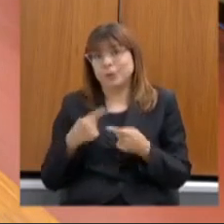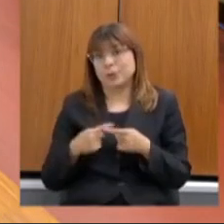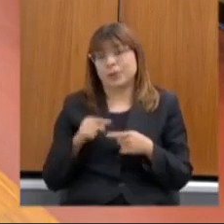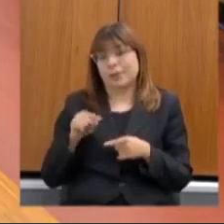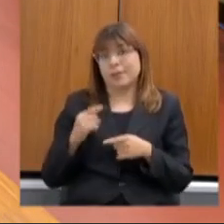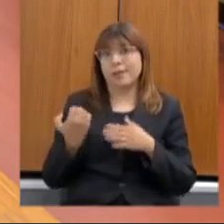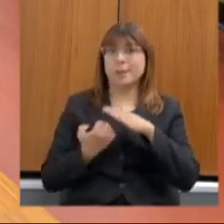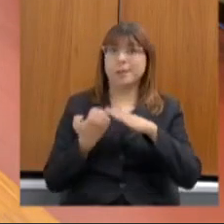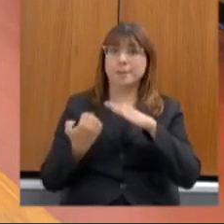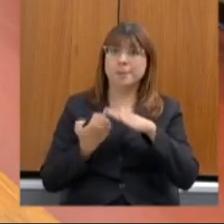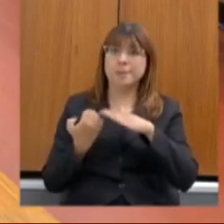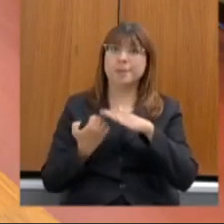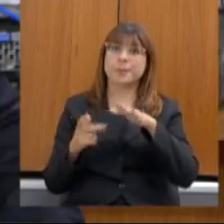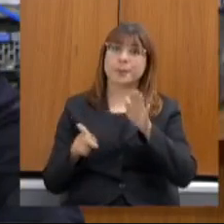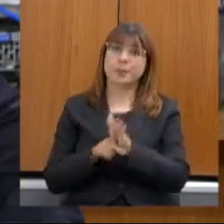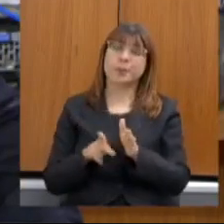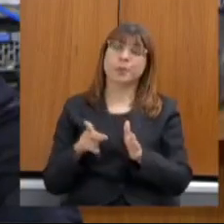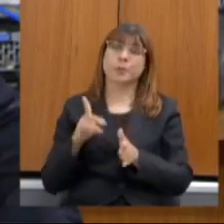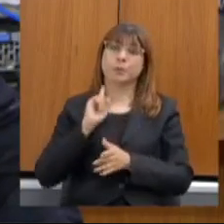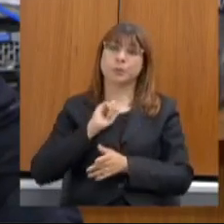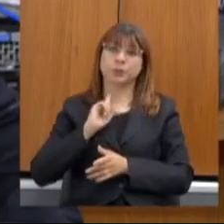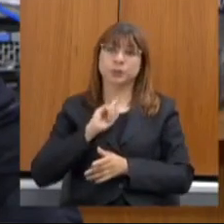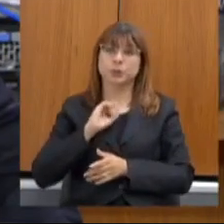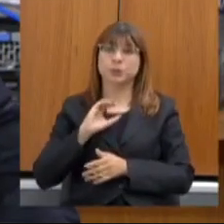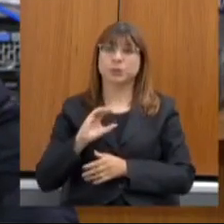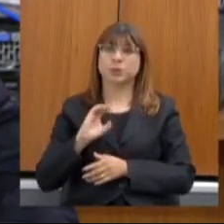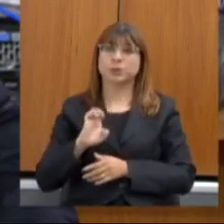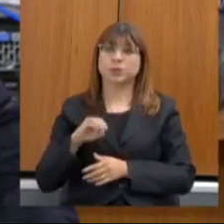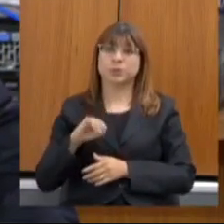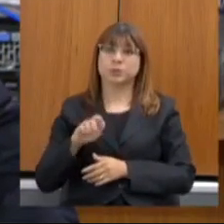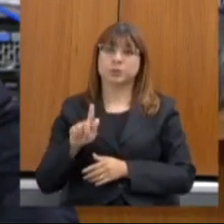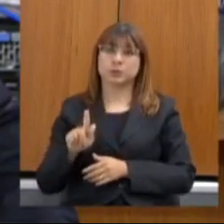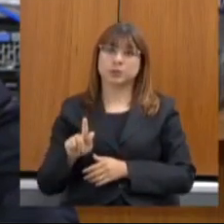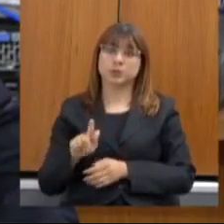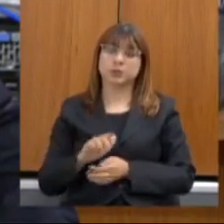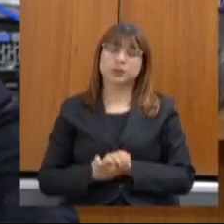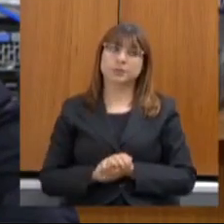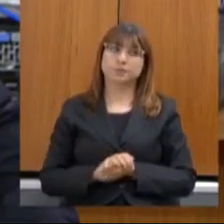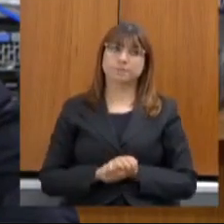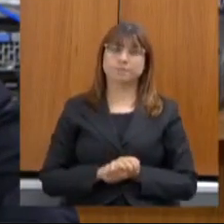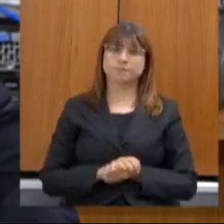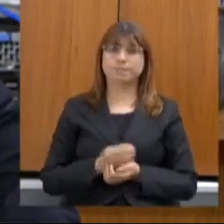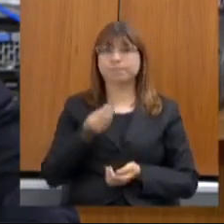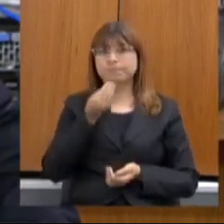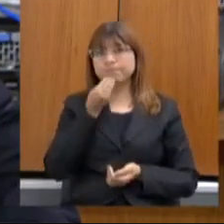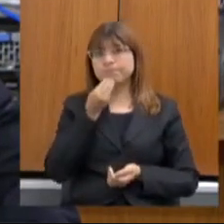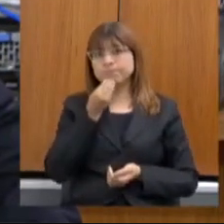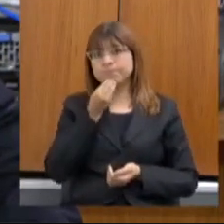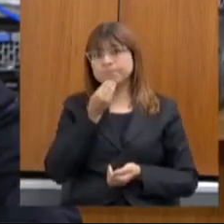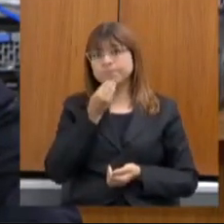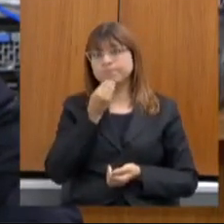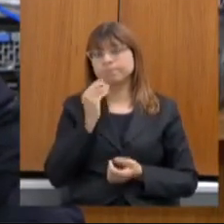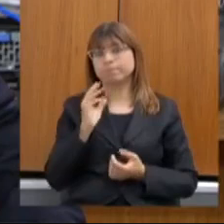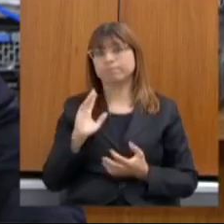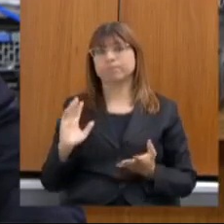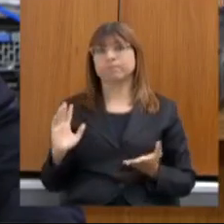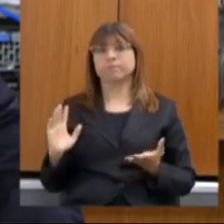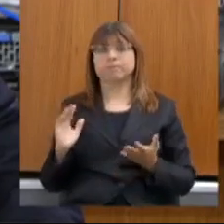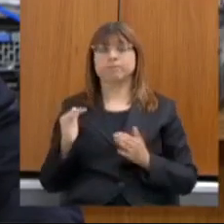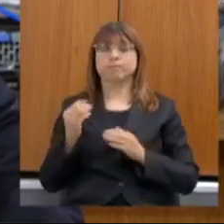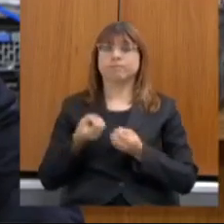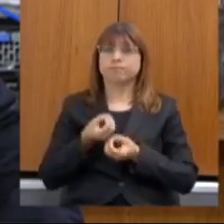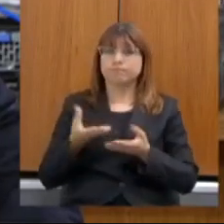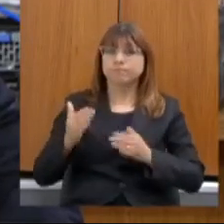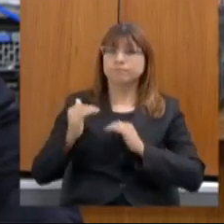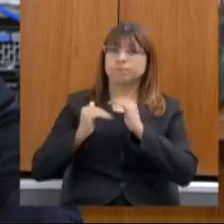empresa nessa presa dos mineiros EA Cemig é que podia tá gerando essa